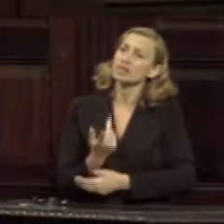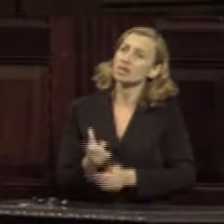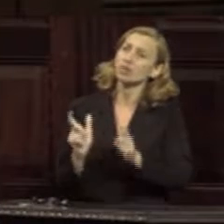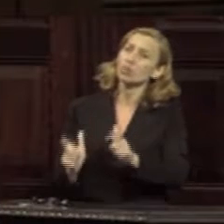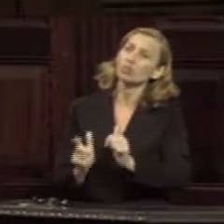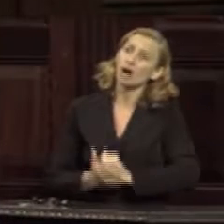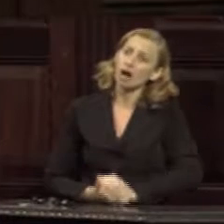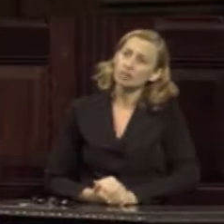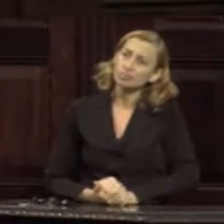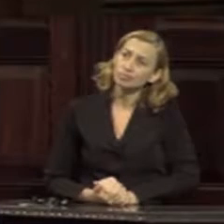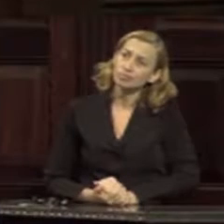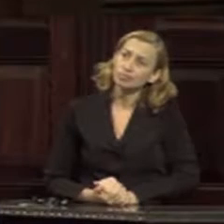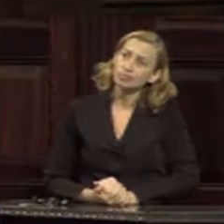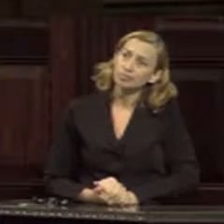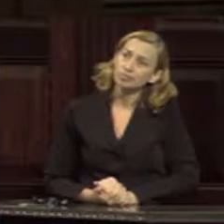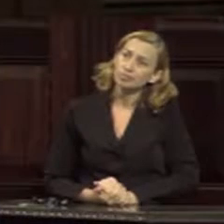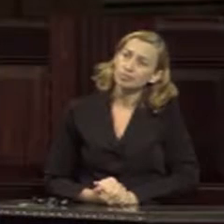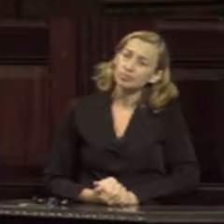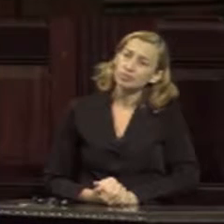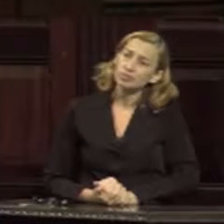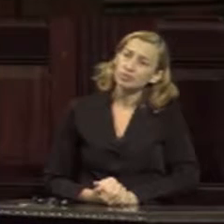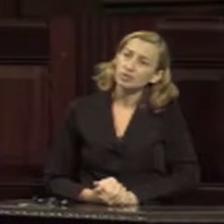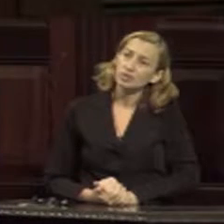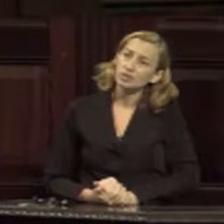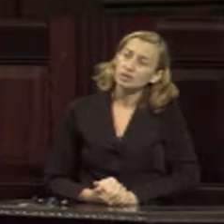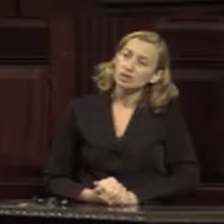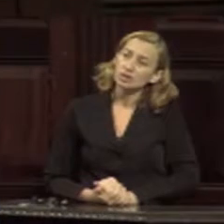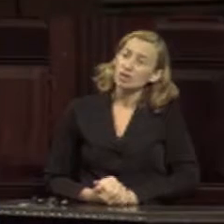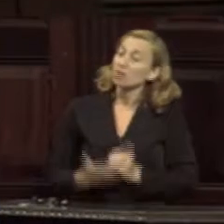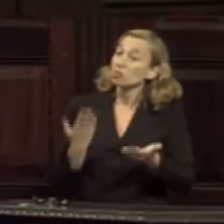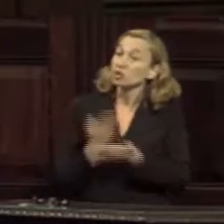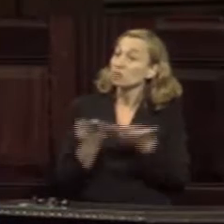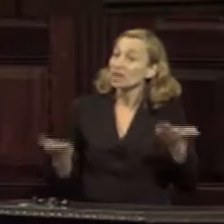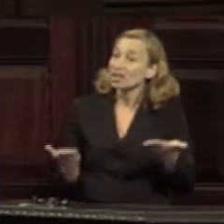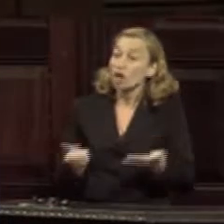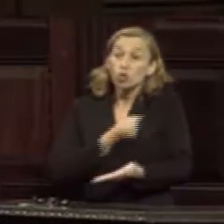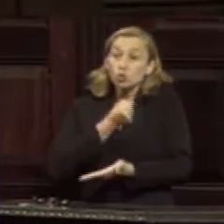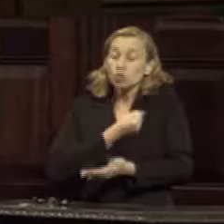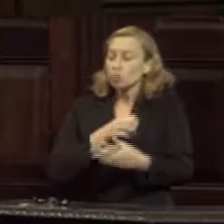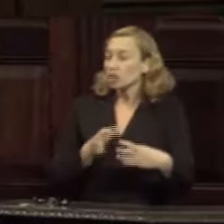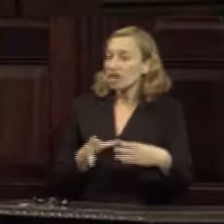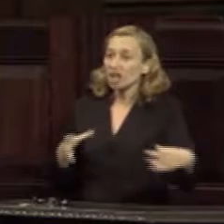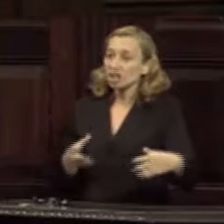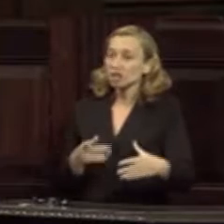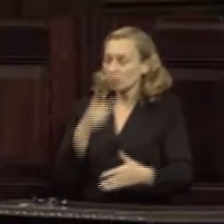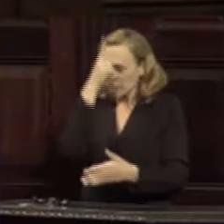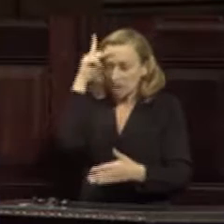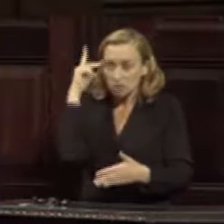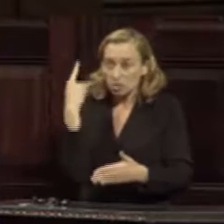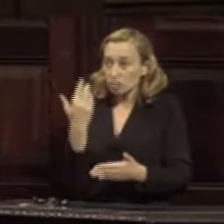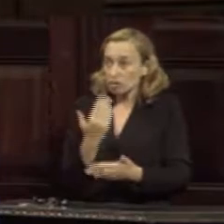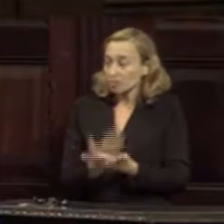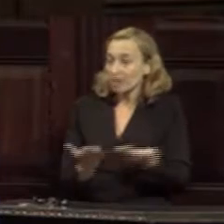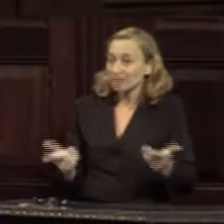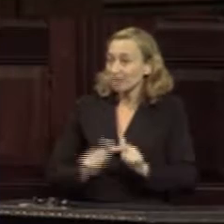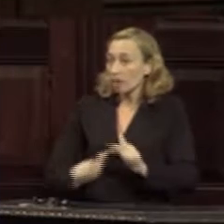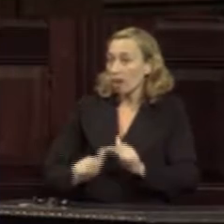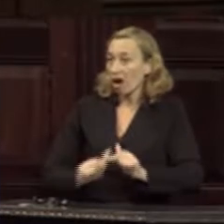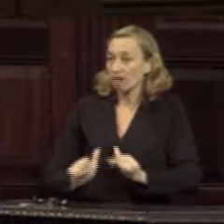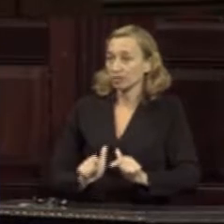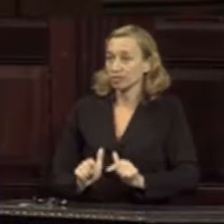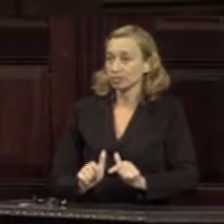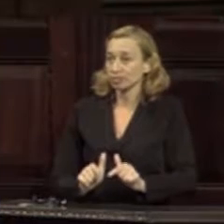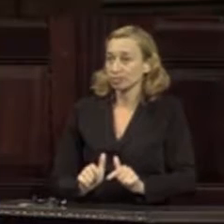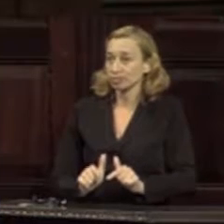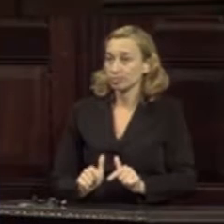nós vamos ter supressão de postos de trabalho, vamos ter uma incidência direta na arrecadação municipal